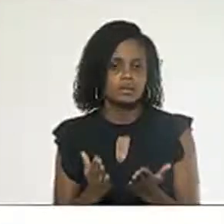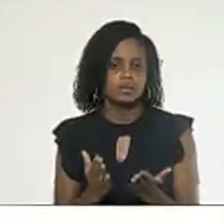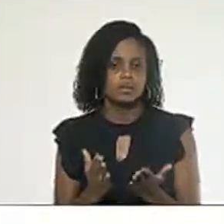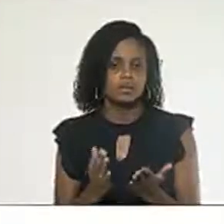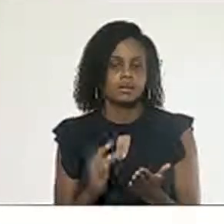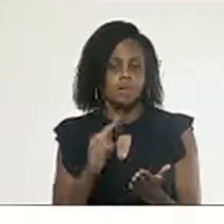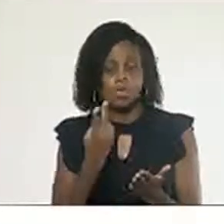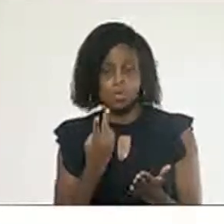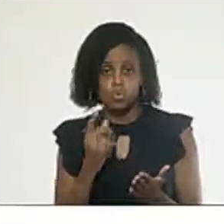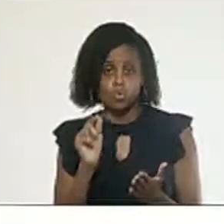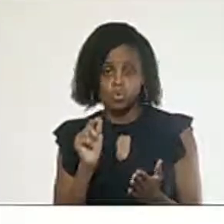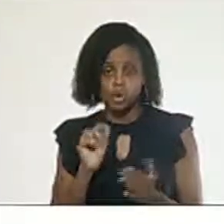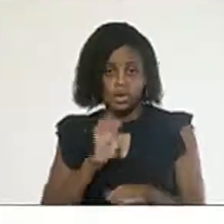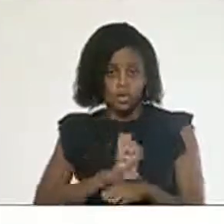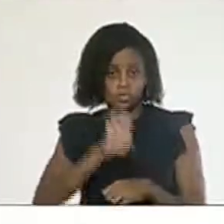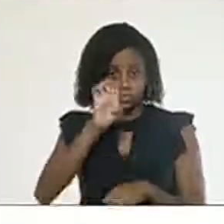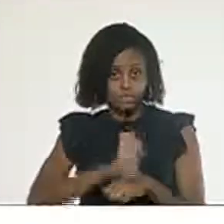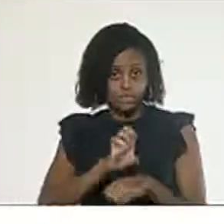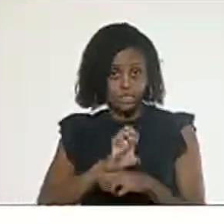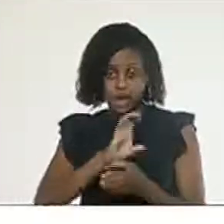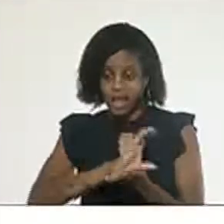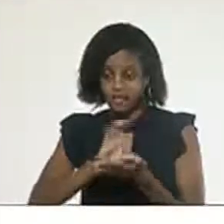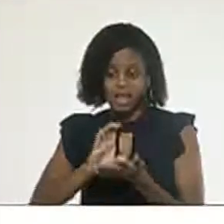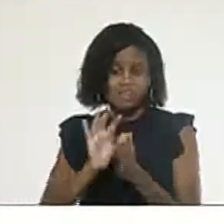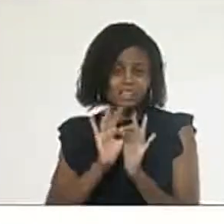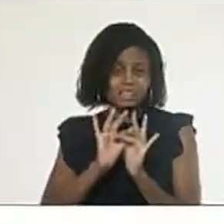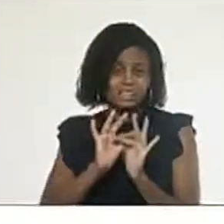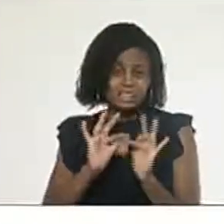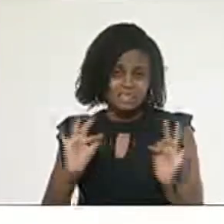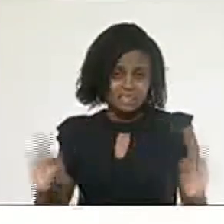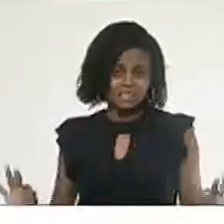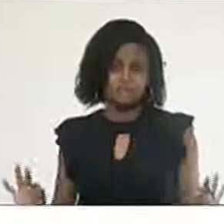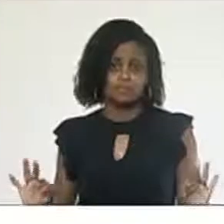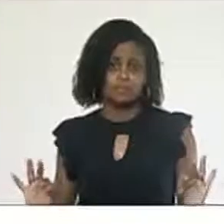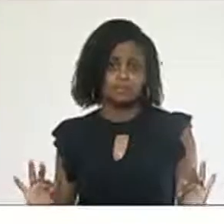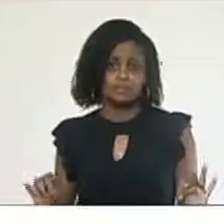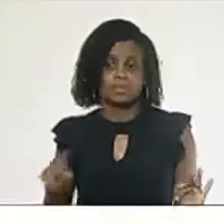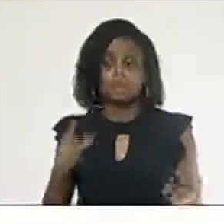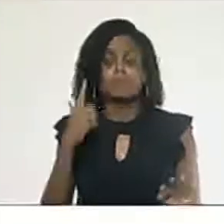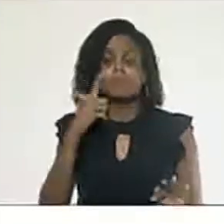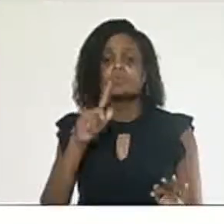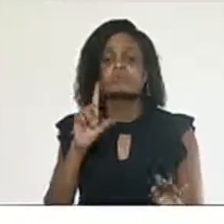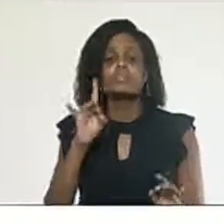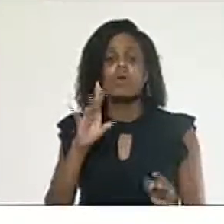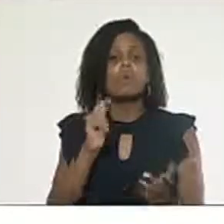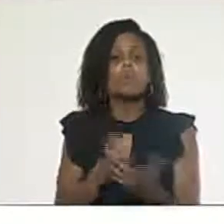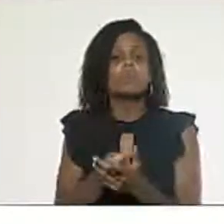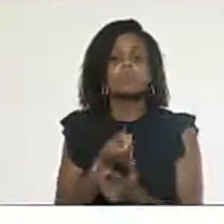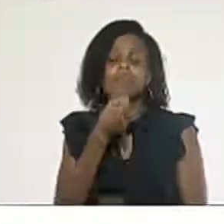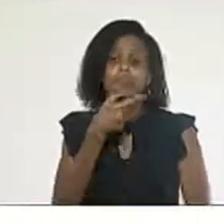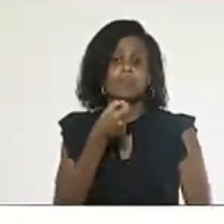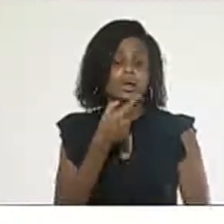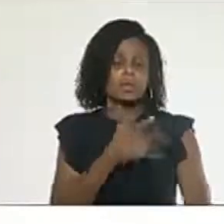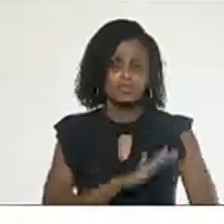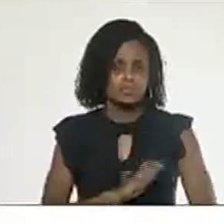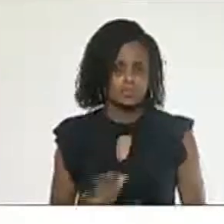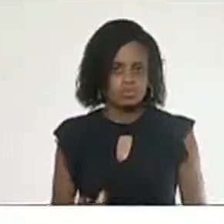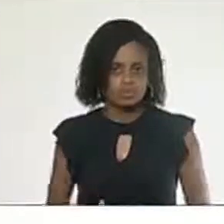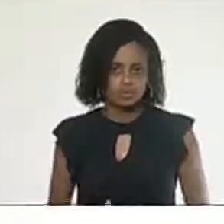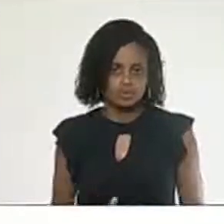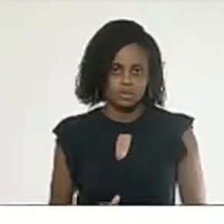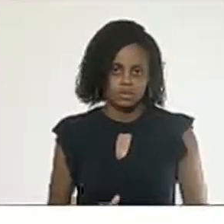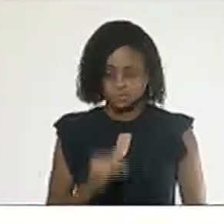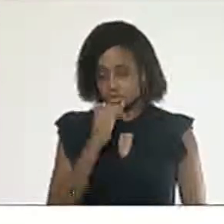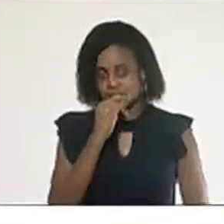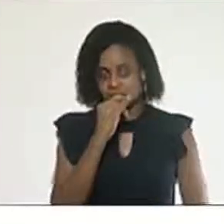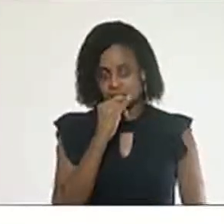seja, o Estado dá um mínimo do mínimo para que essa pessoa compre remédio, por exemplo. Então, se a gente olha